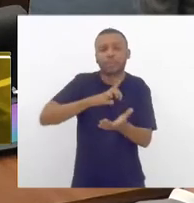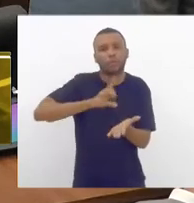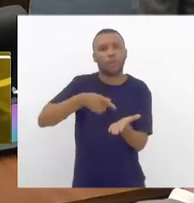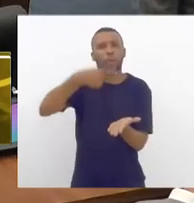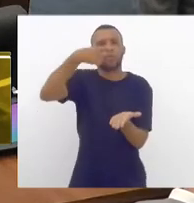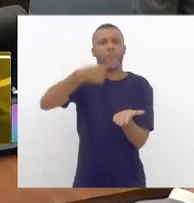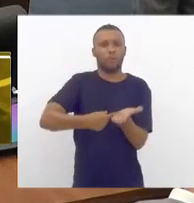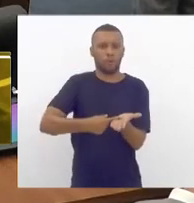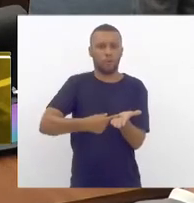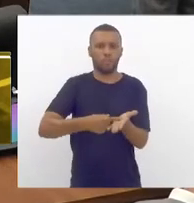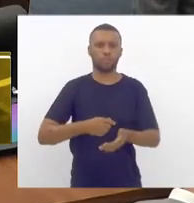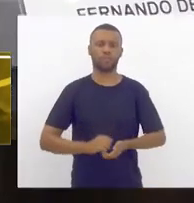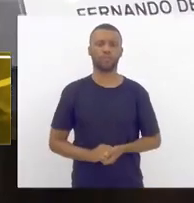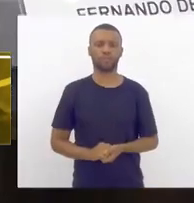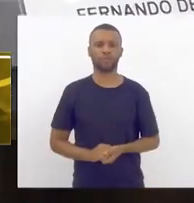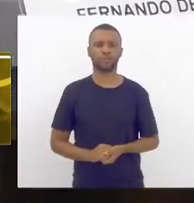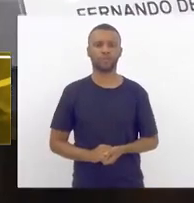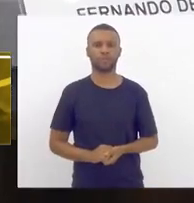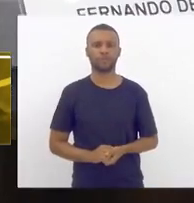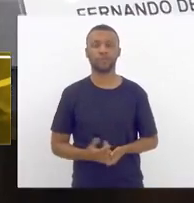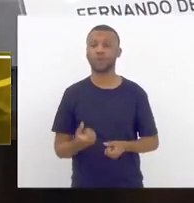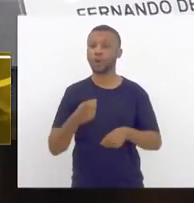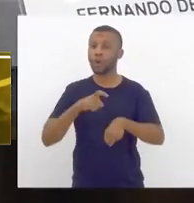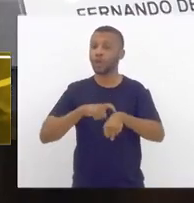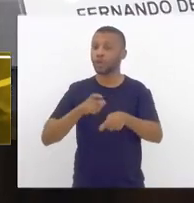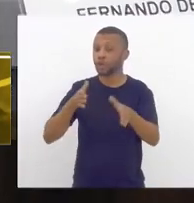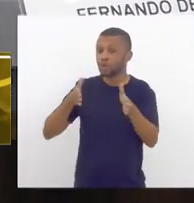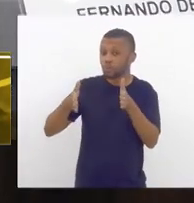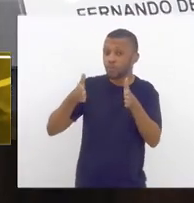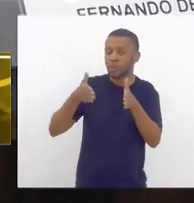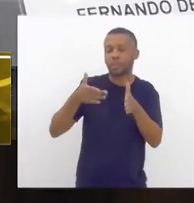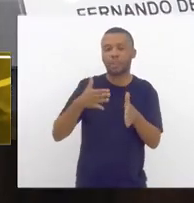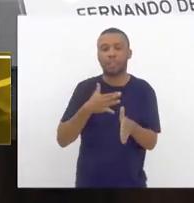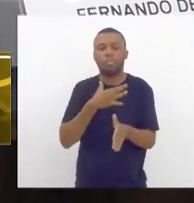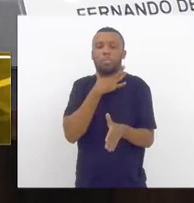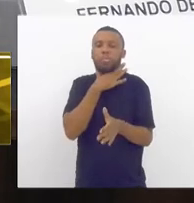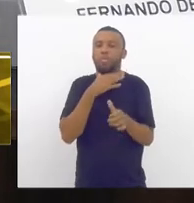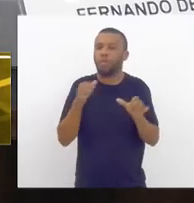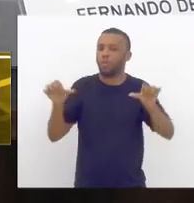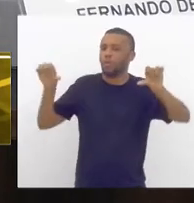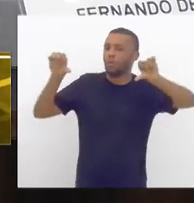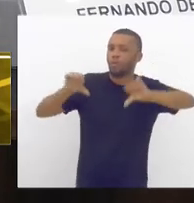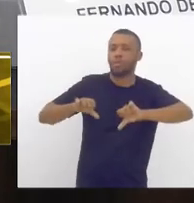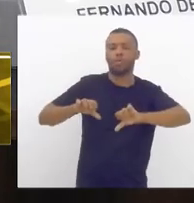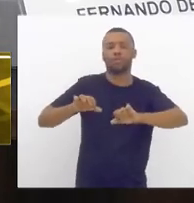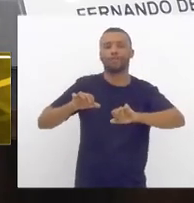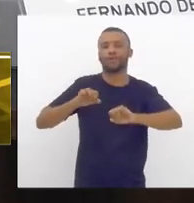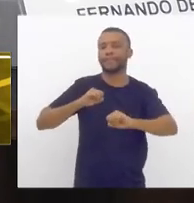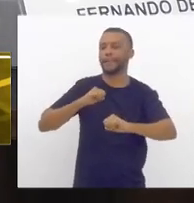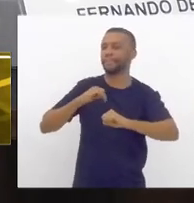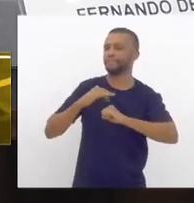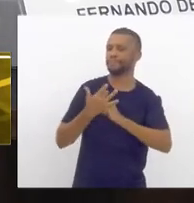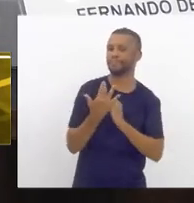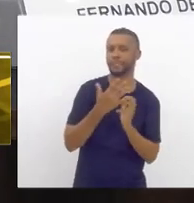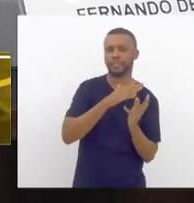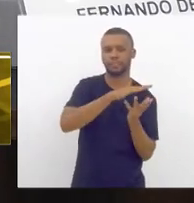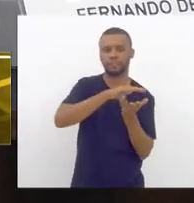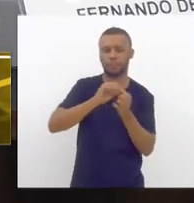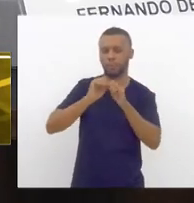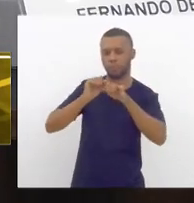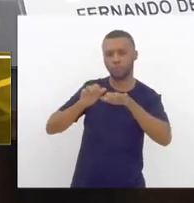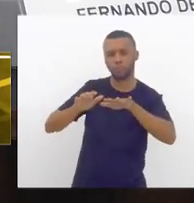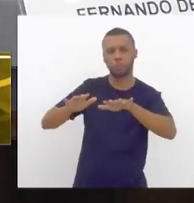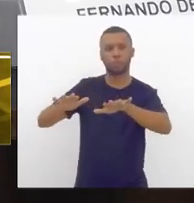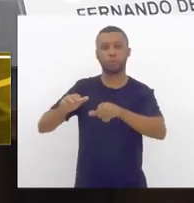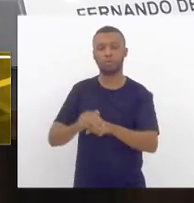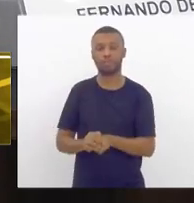no qual durante a nossa crise a crise da pandemia e